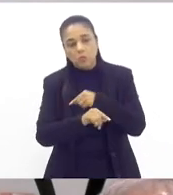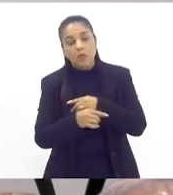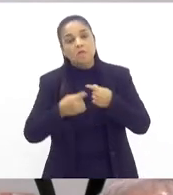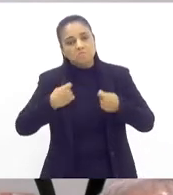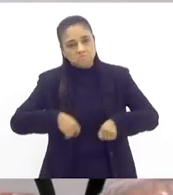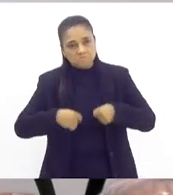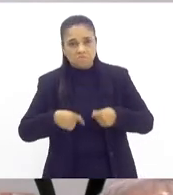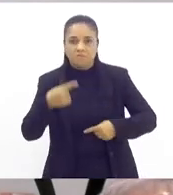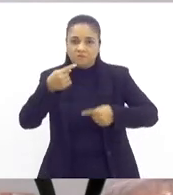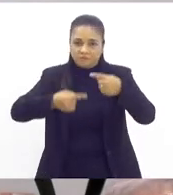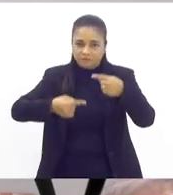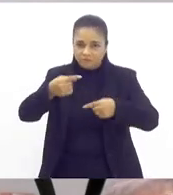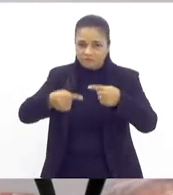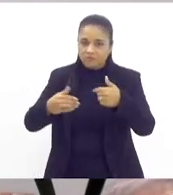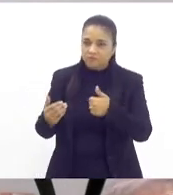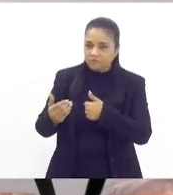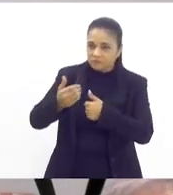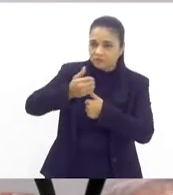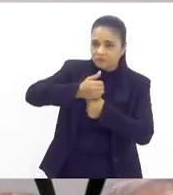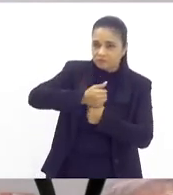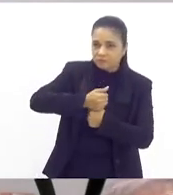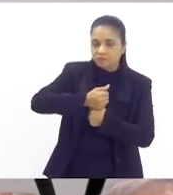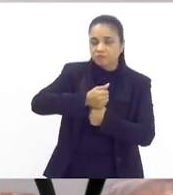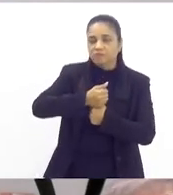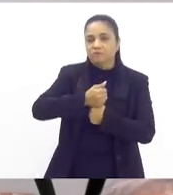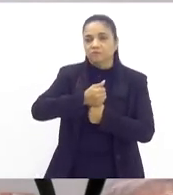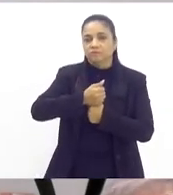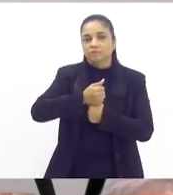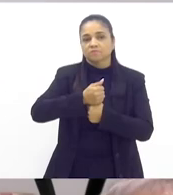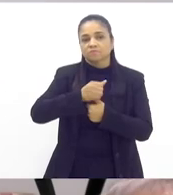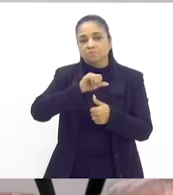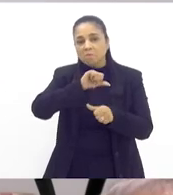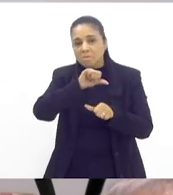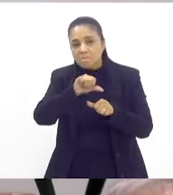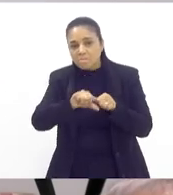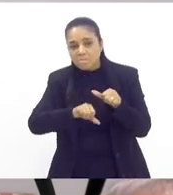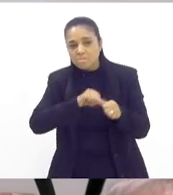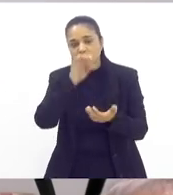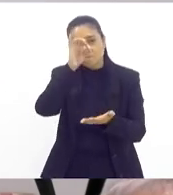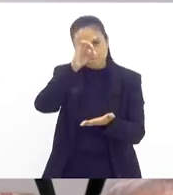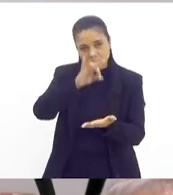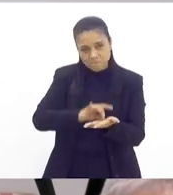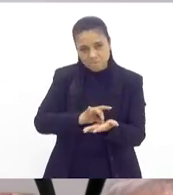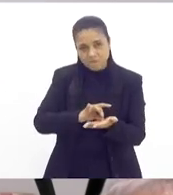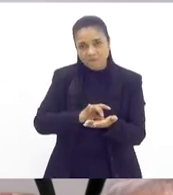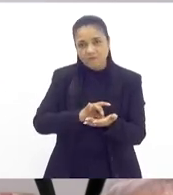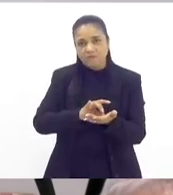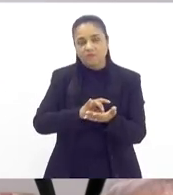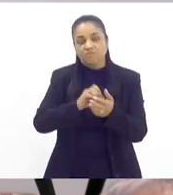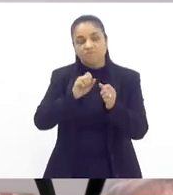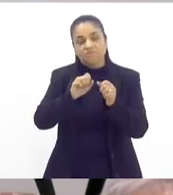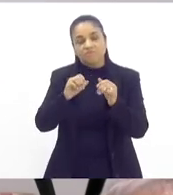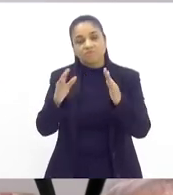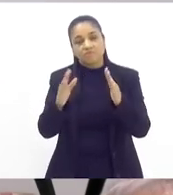substitutivo, que trouxe substanciais alterações nas comissões das casas legislativas.